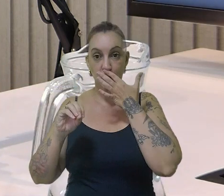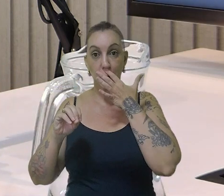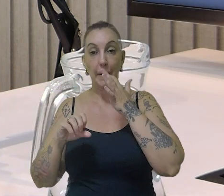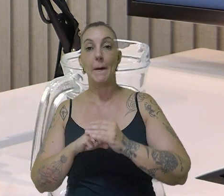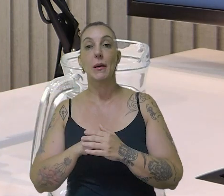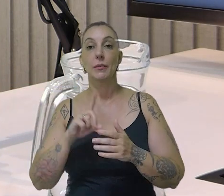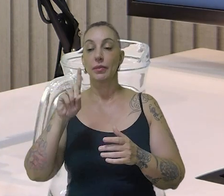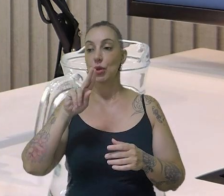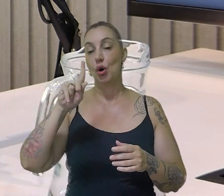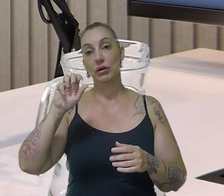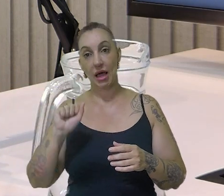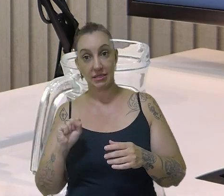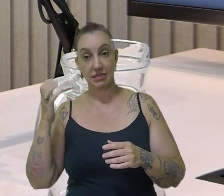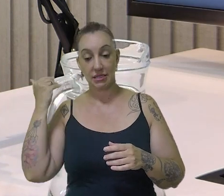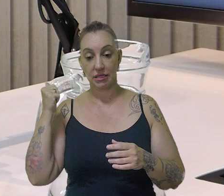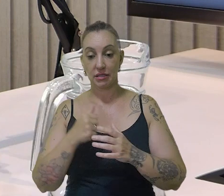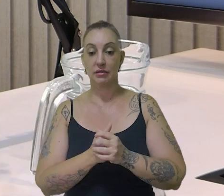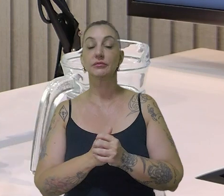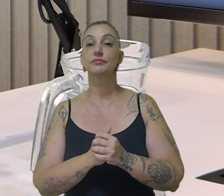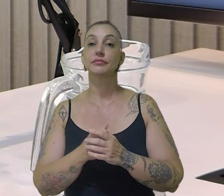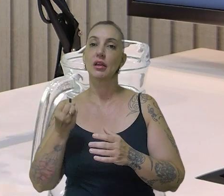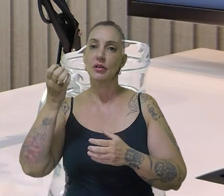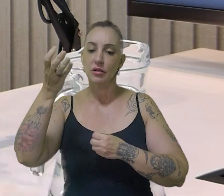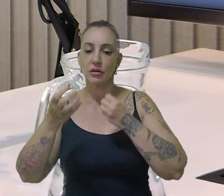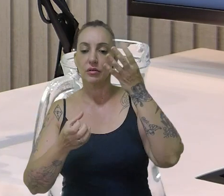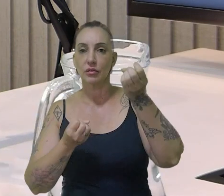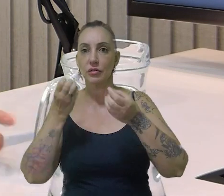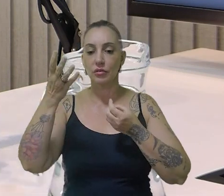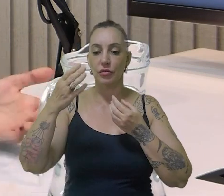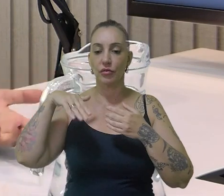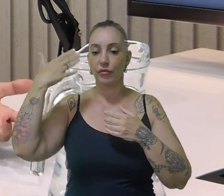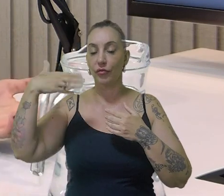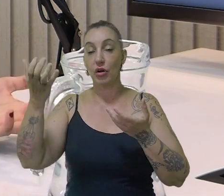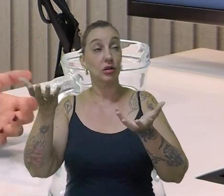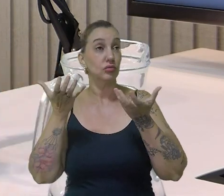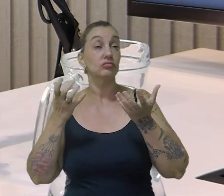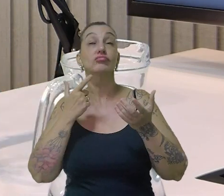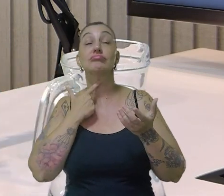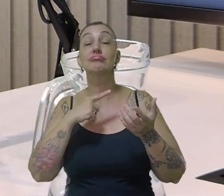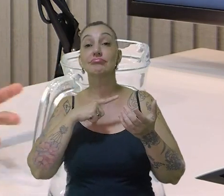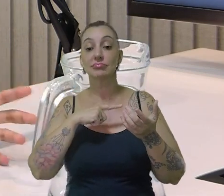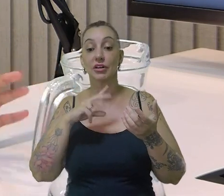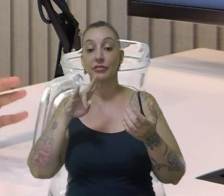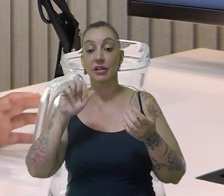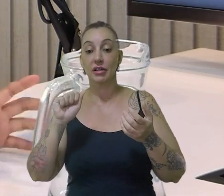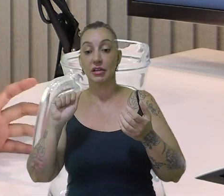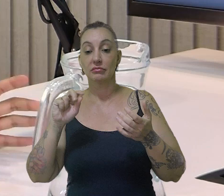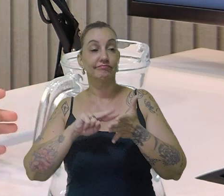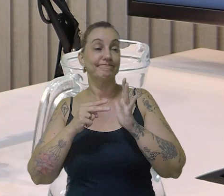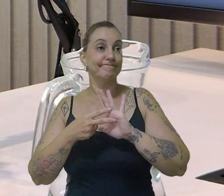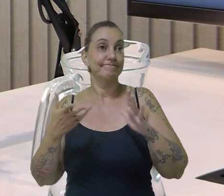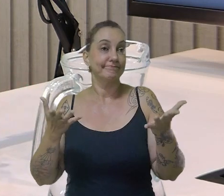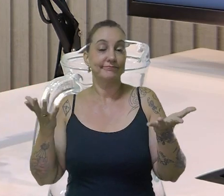Douglas Amorin E aí eu tava viajando comecei a fazer umas coisas bem fora que era tudo que eu queria e aí o viga começou a não fazer